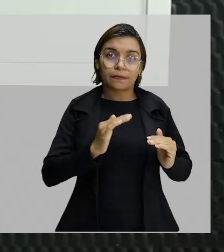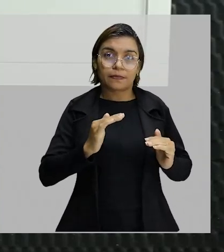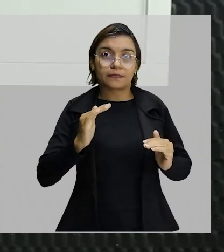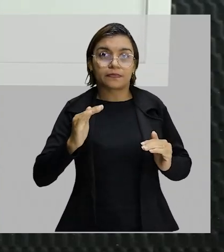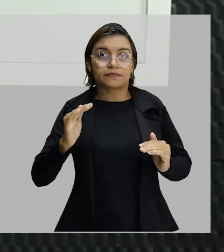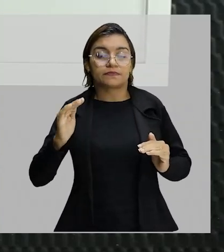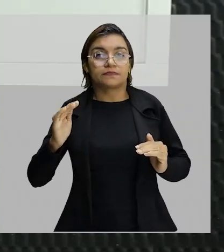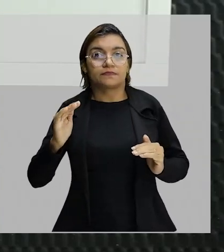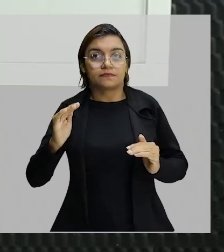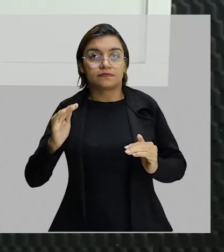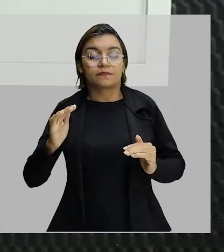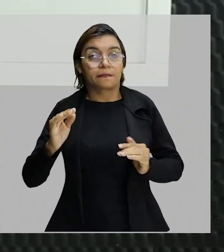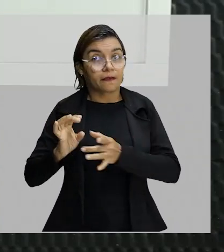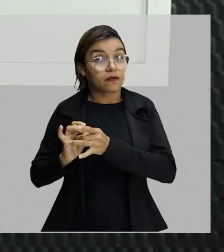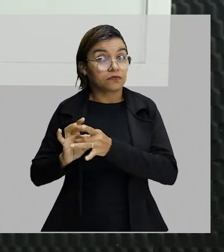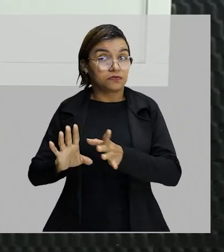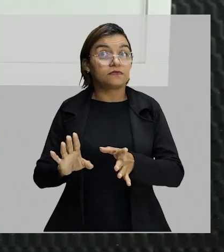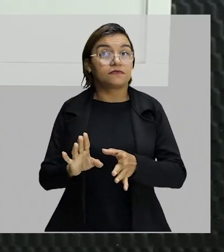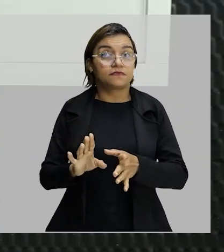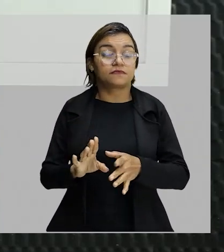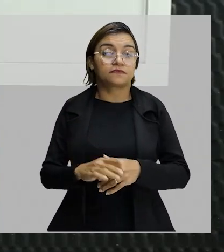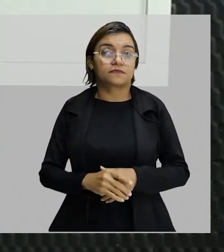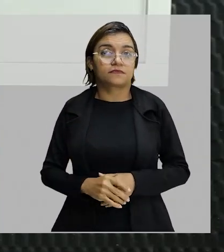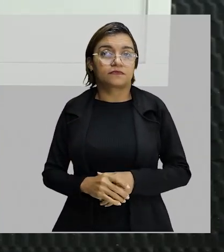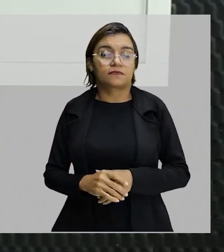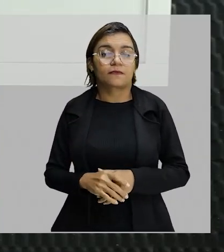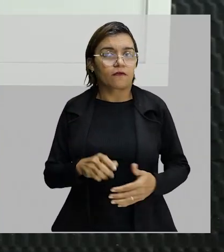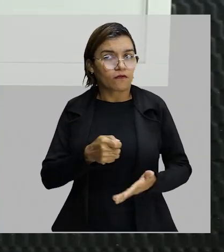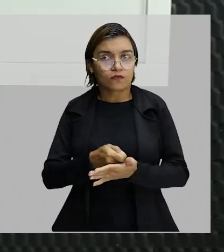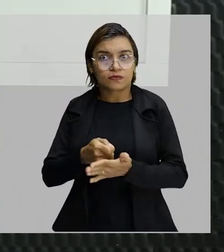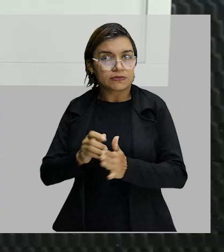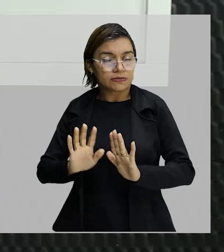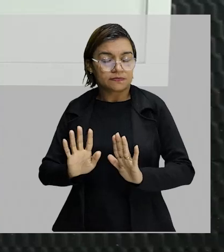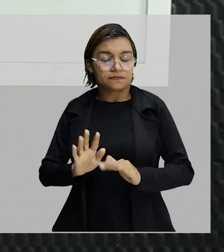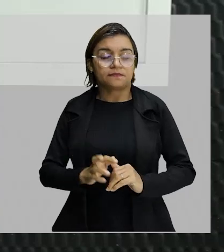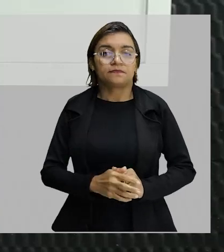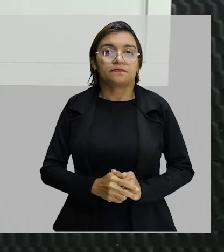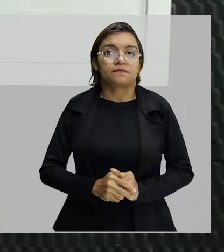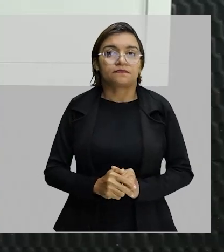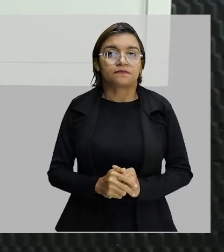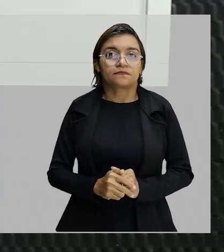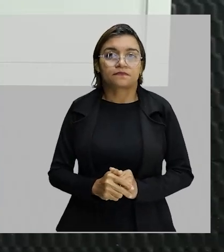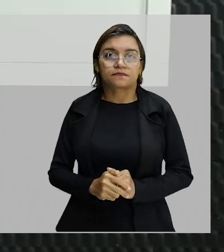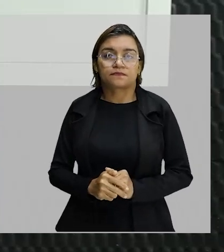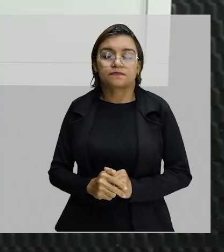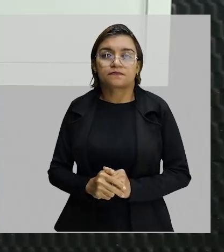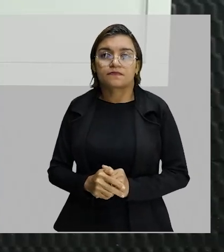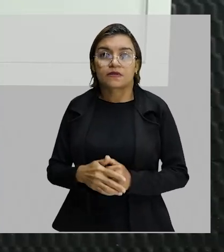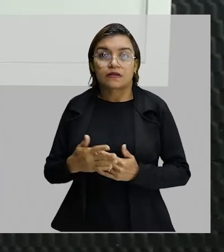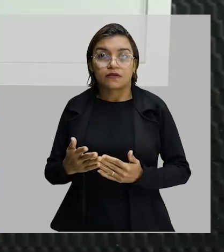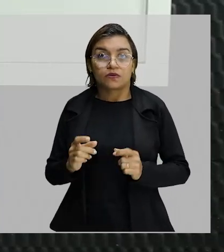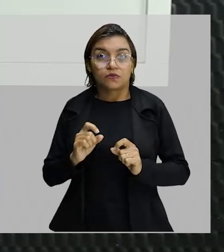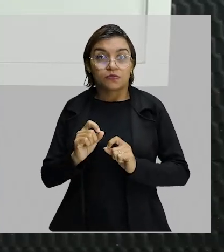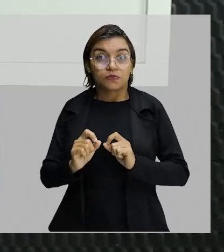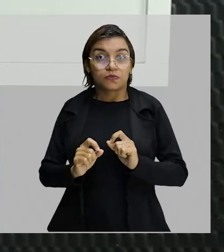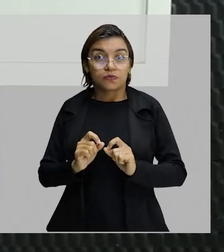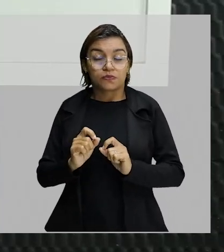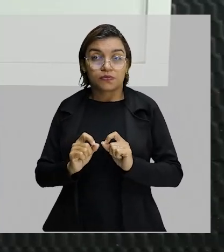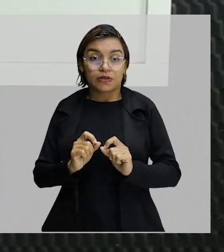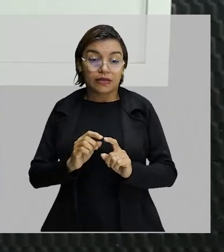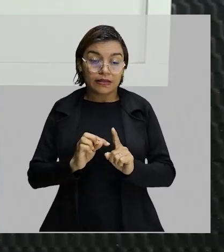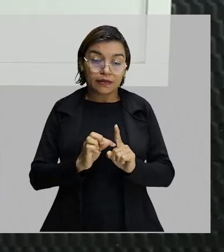Esse fluxo é espontâneo, ok? Não é forçado, é espontâneo. Então, por conta dessa diferença